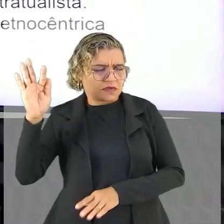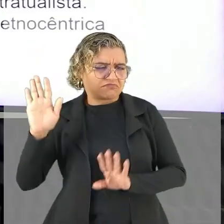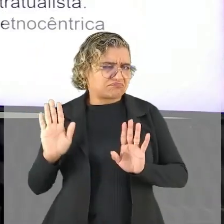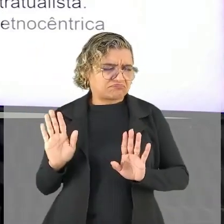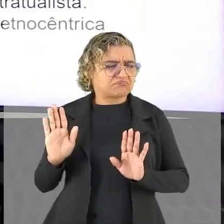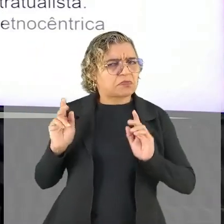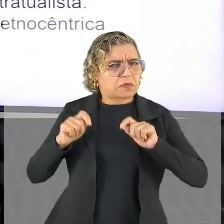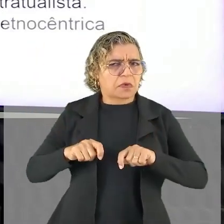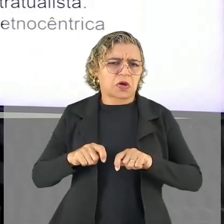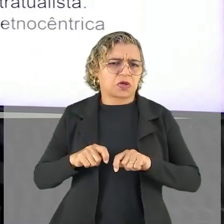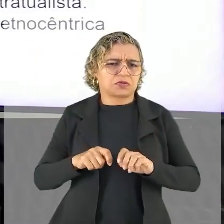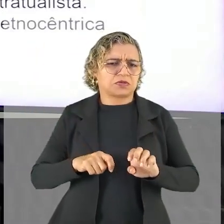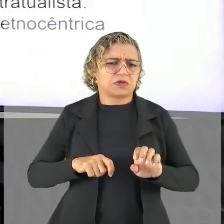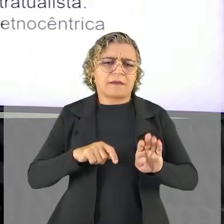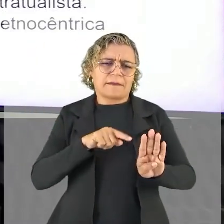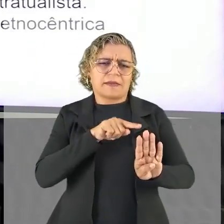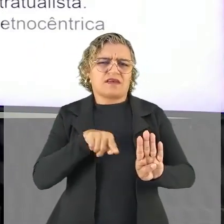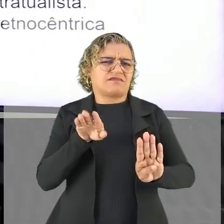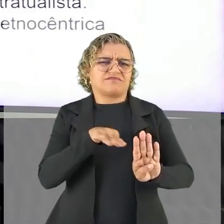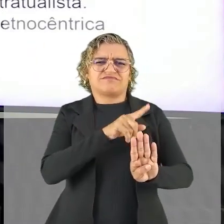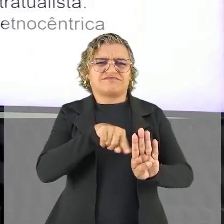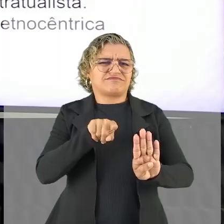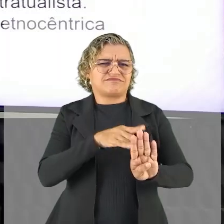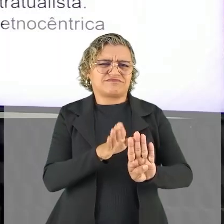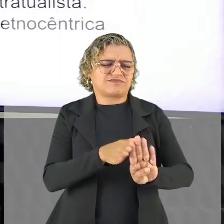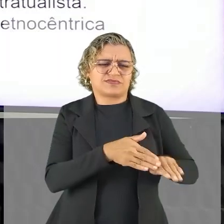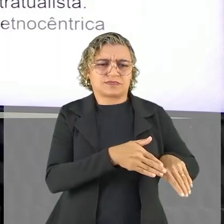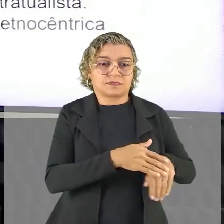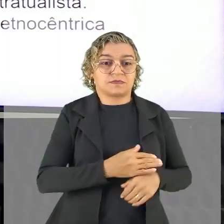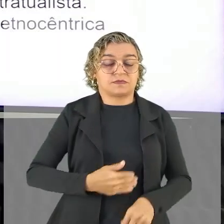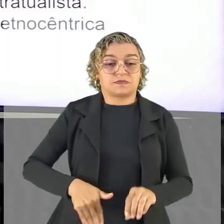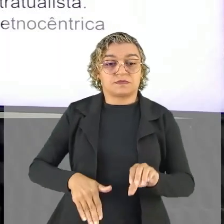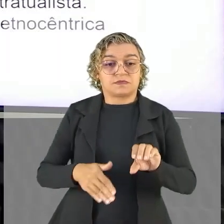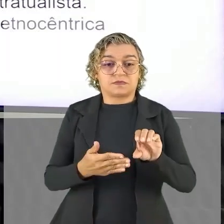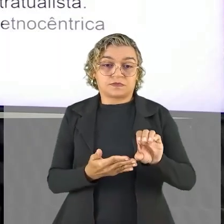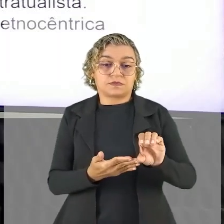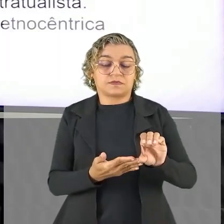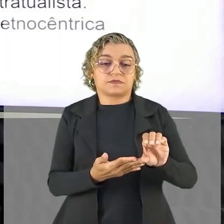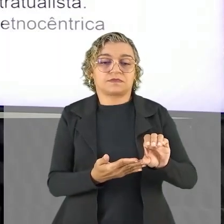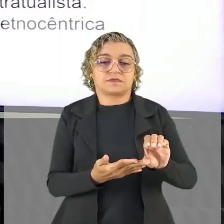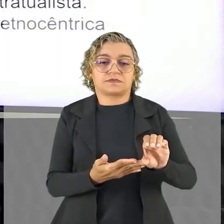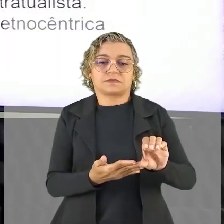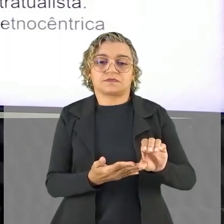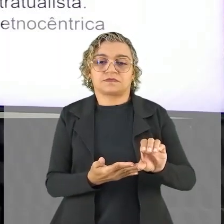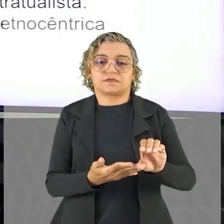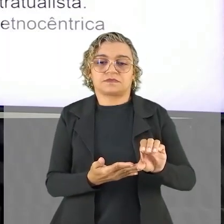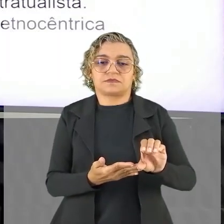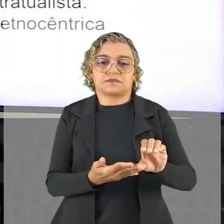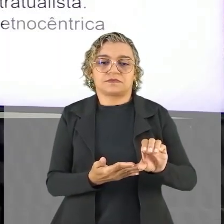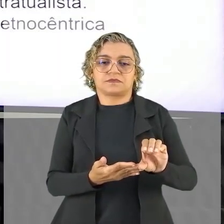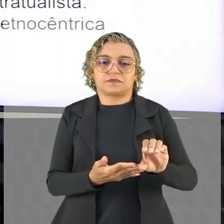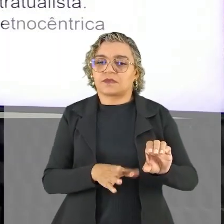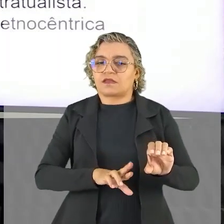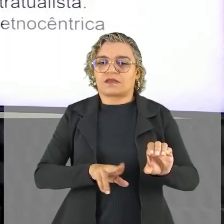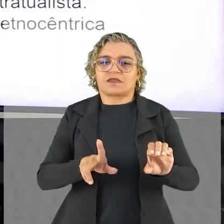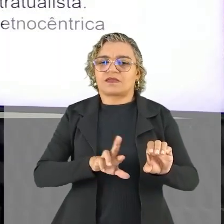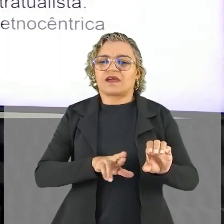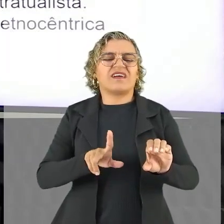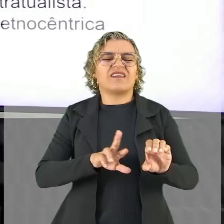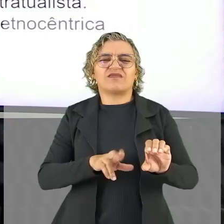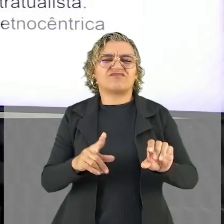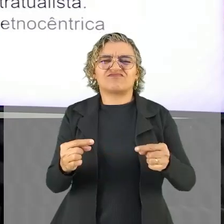gente pode descartar a letra B. Letra C. Fundamentado na ordenação imanentista, né, não